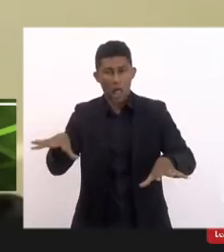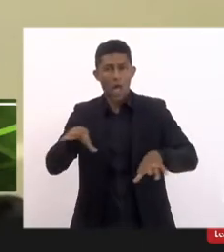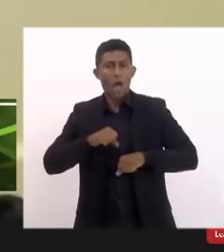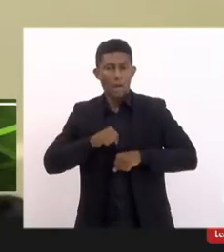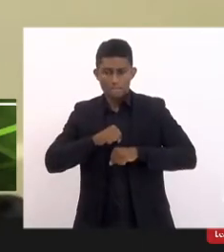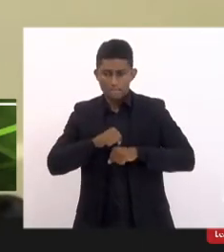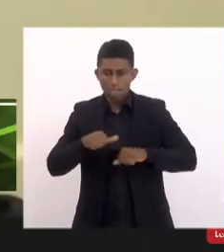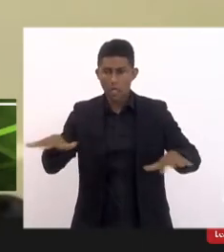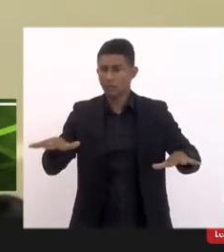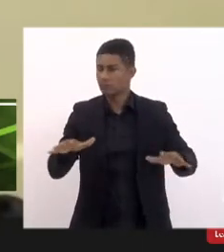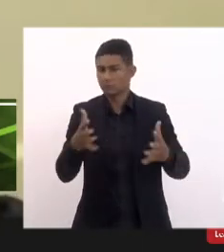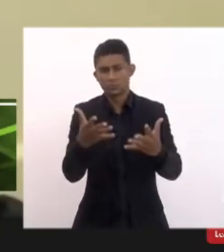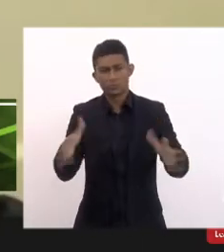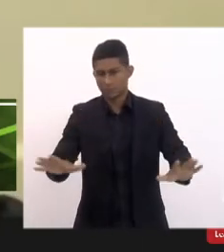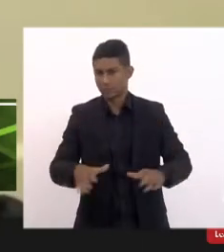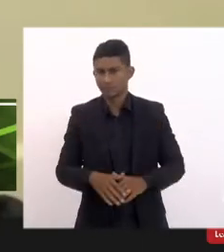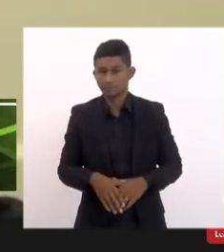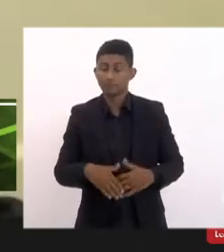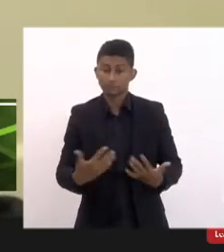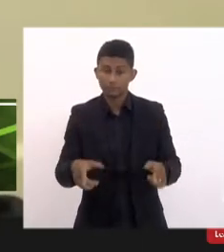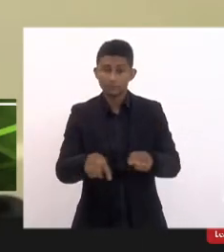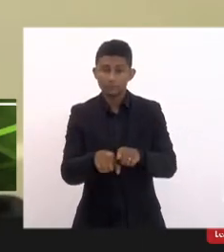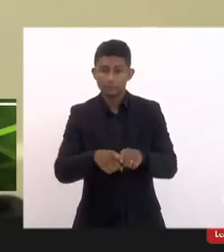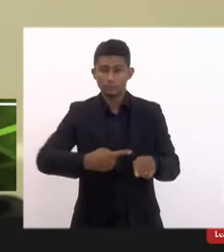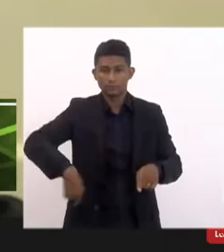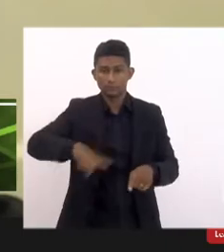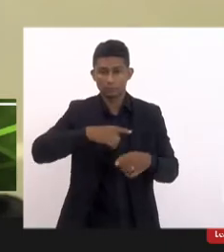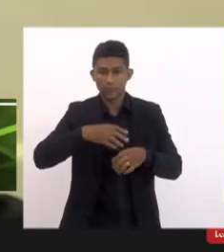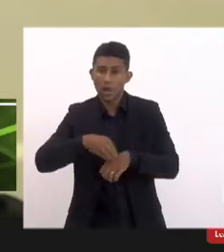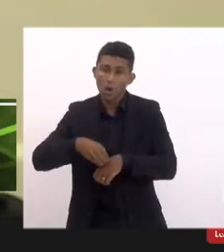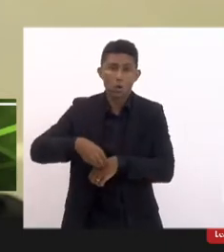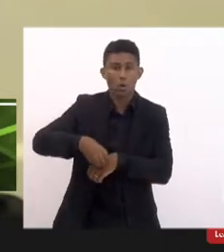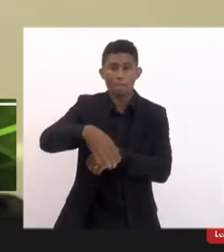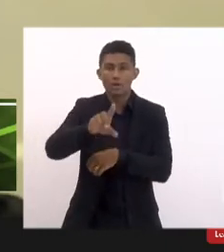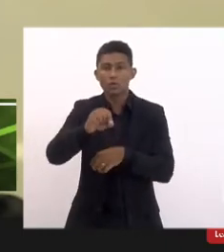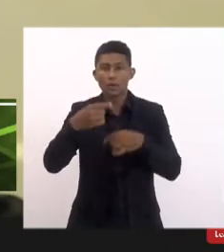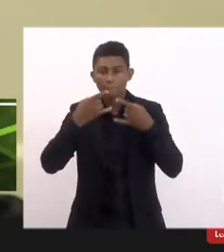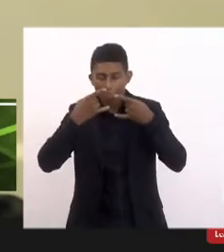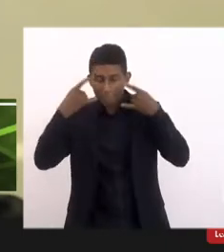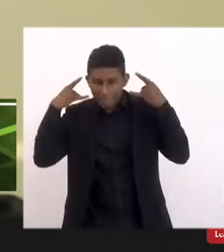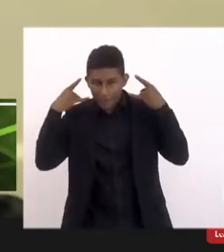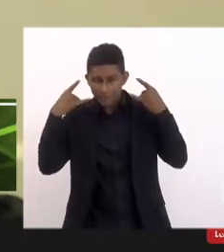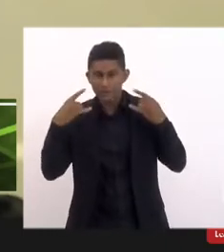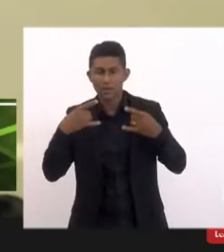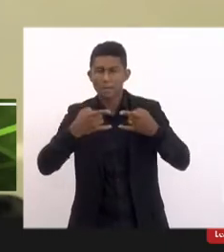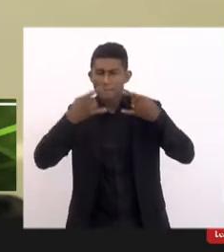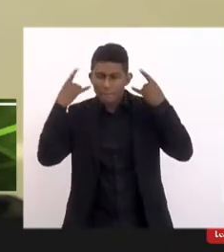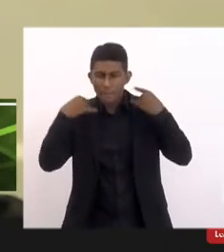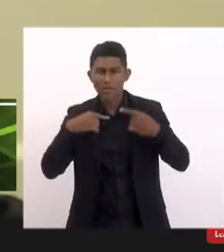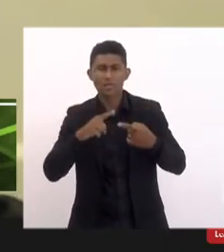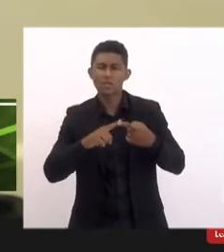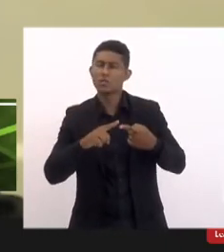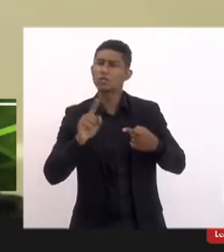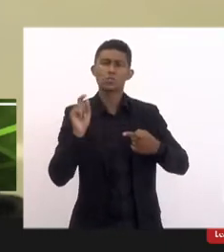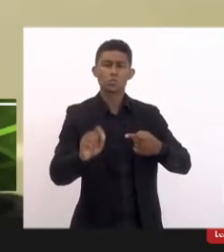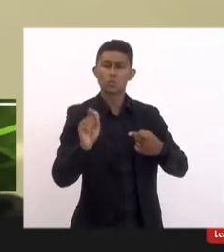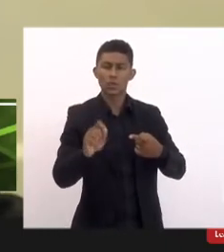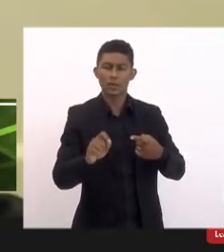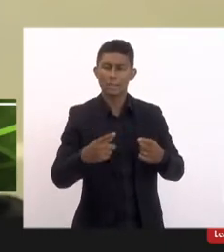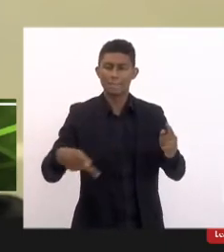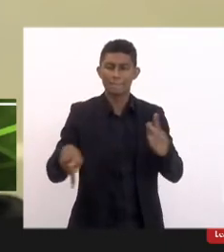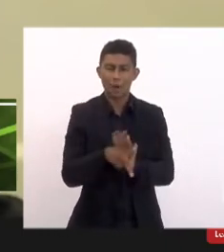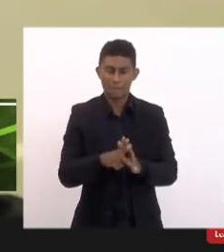uso de máscara, a máscara que a gente recomenda hoje a priori, né, é a máscara cirúrgica